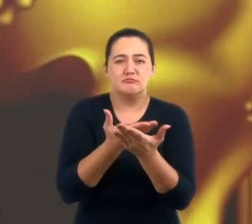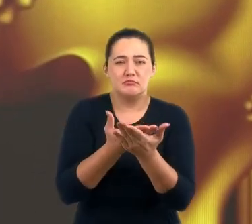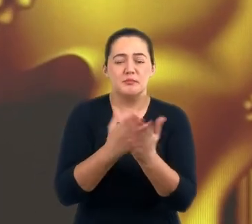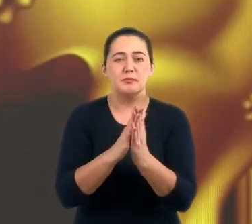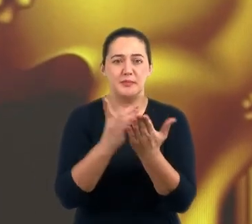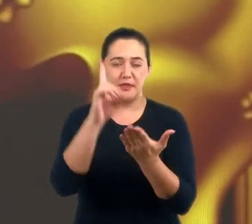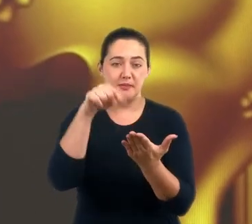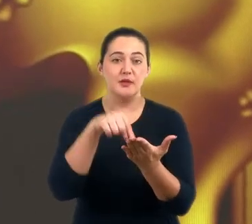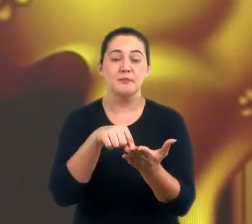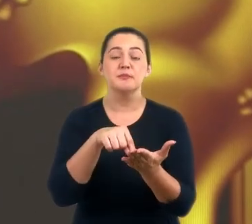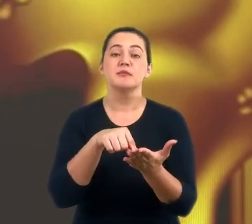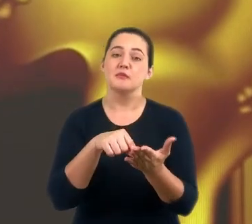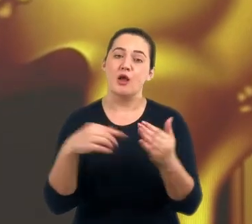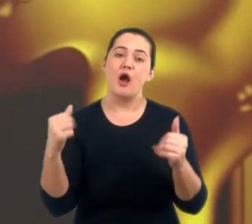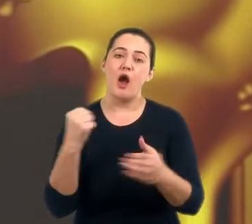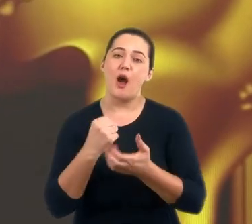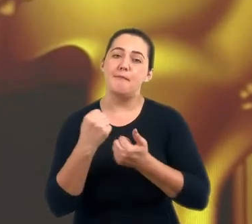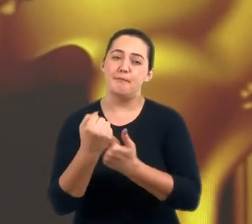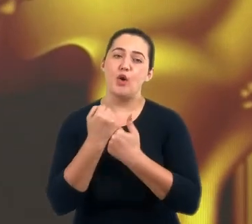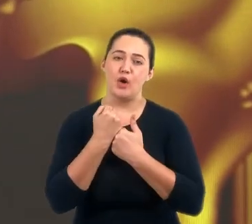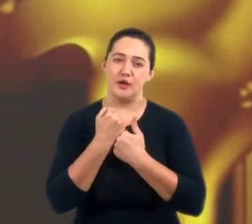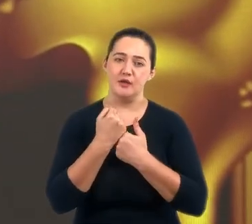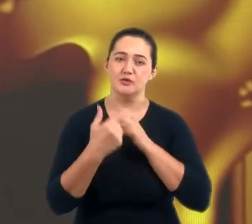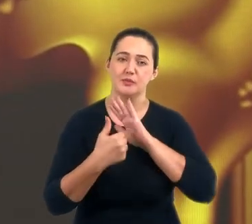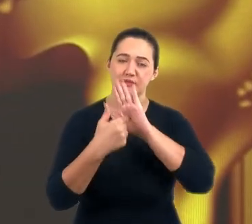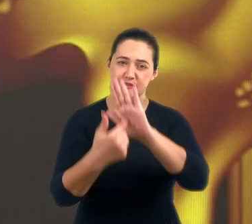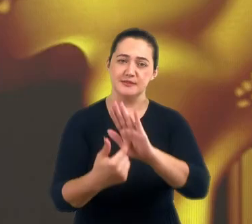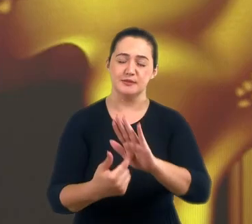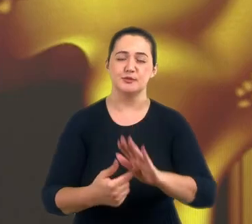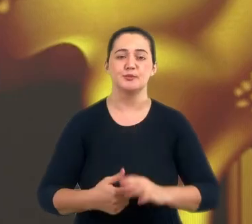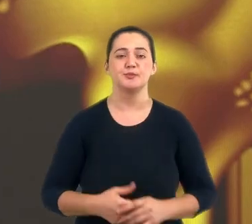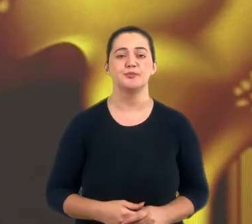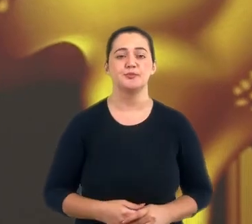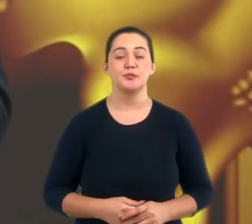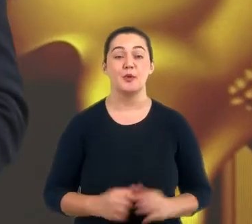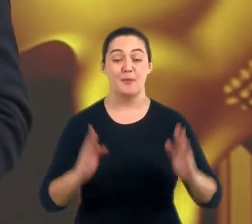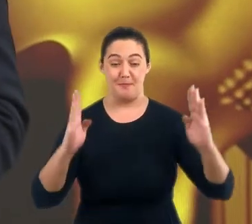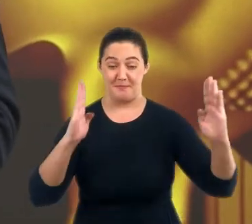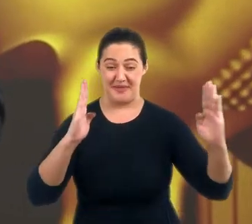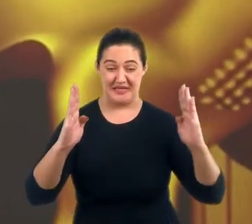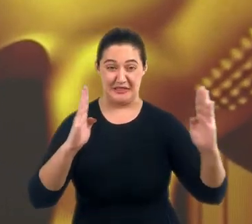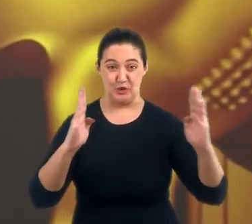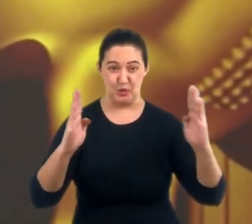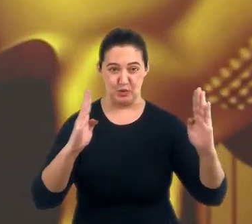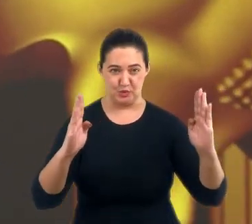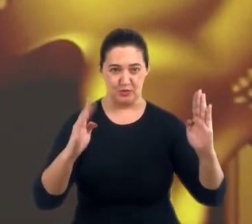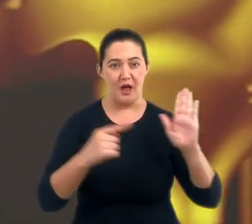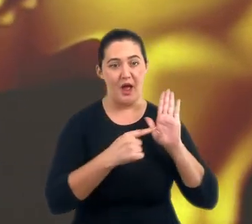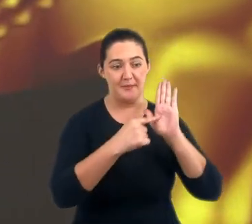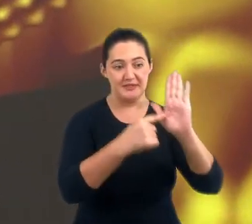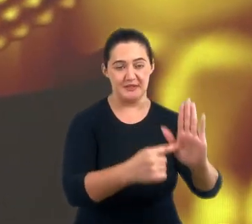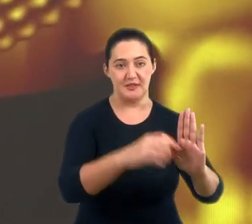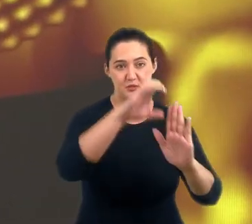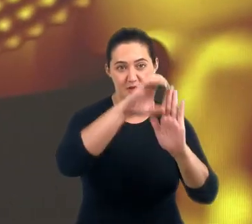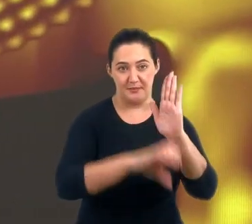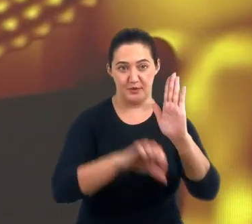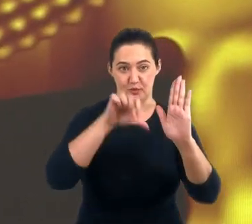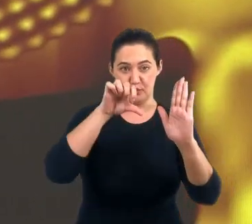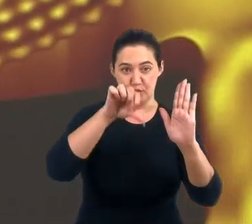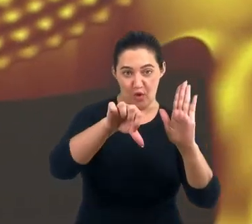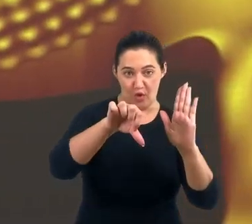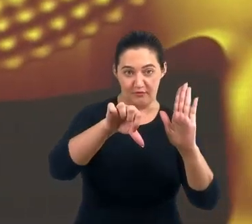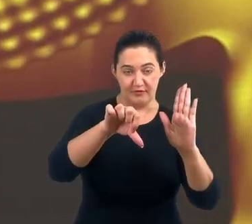bíblica. Ele também apoia esta conclusão que eu estou apresentando para você, de modo que o período apresentado em Daniel